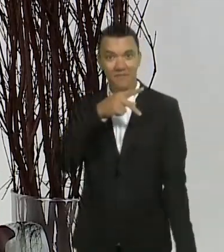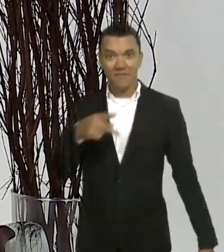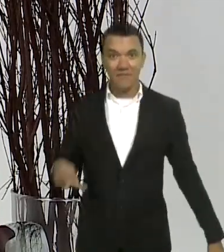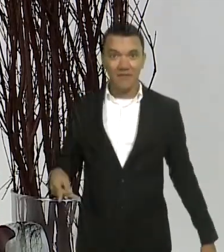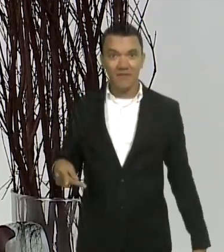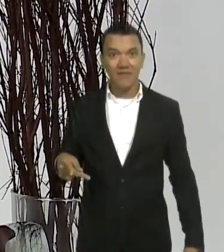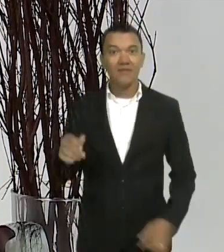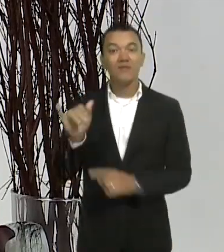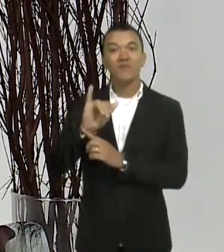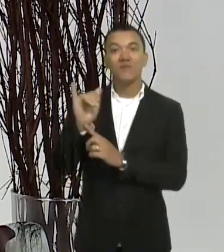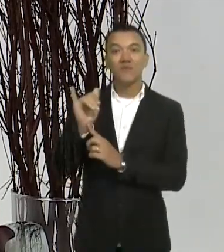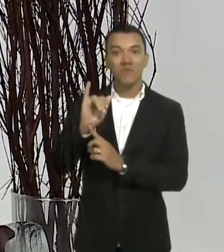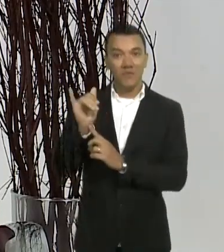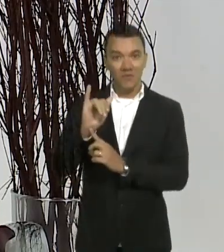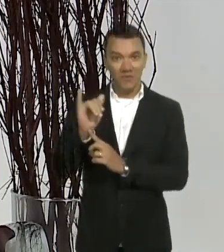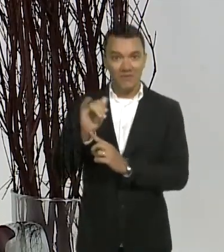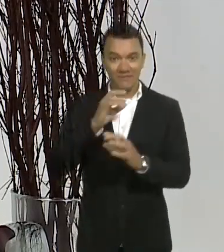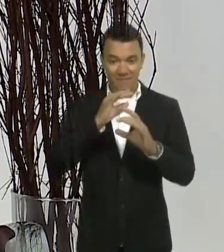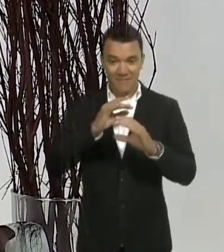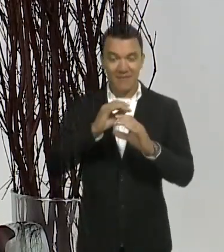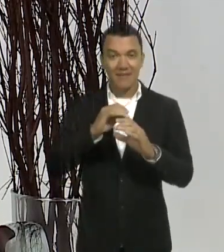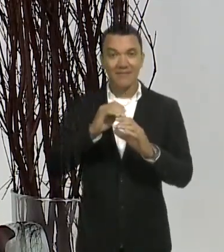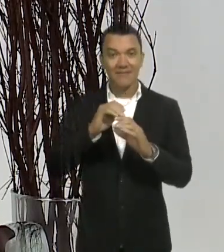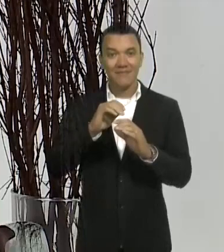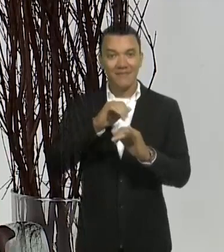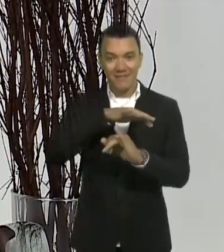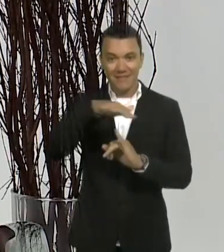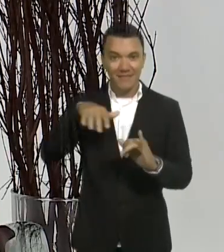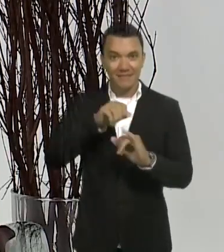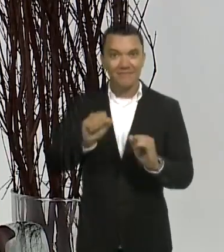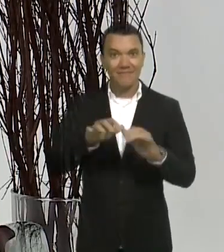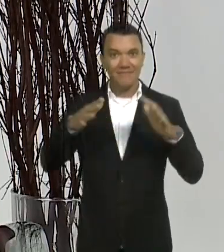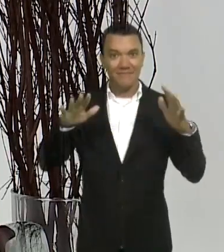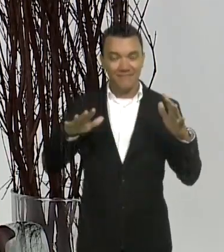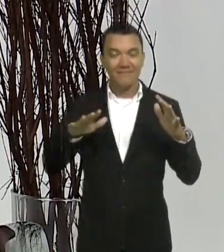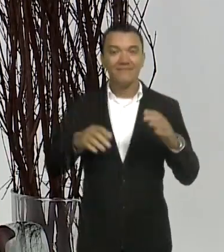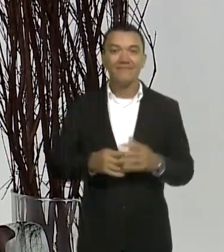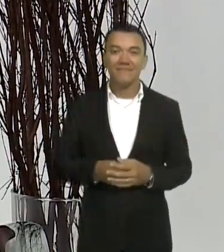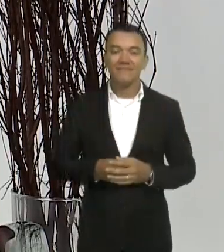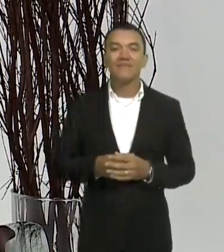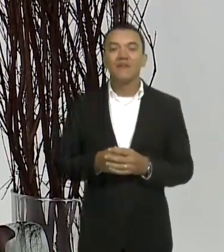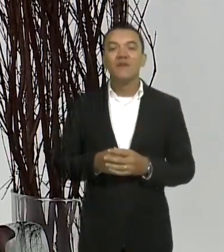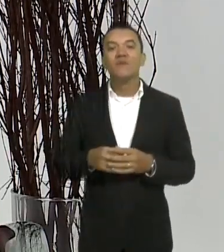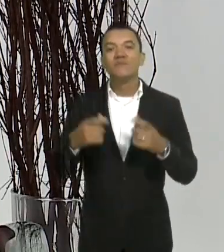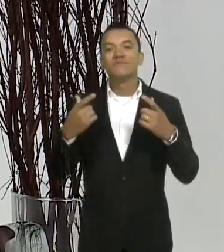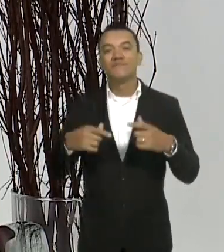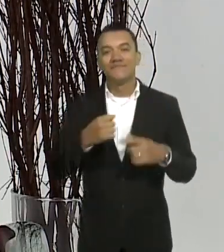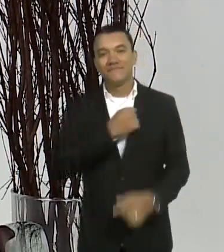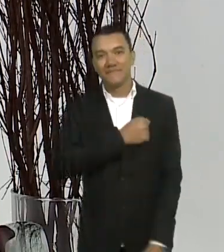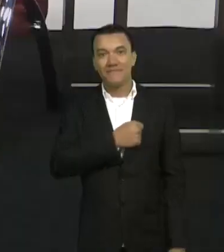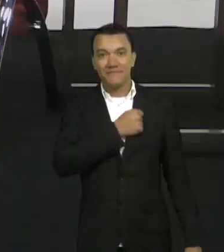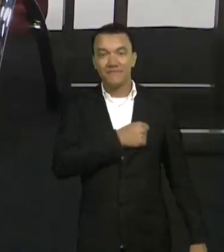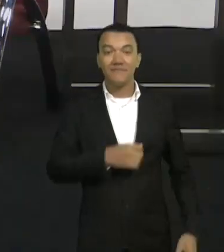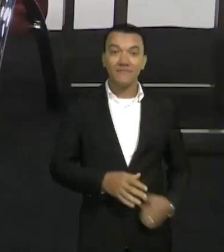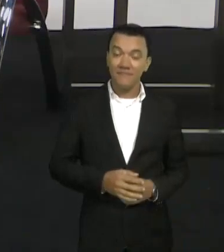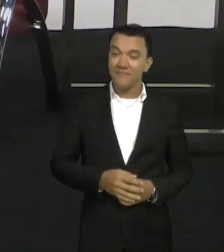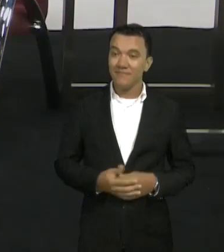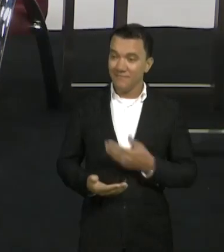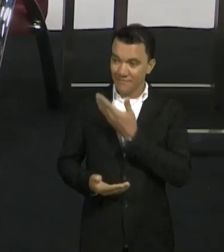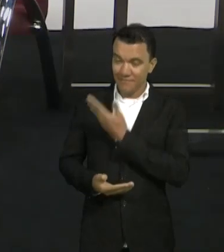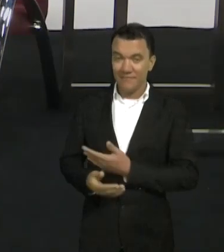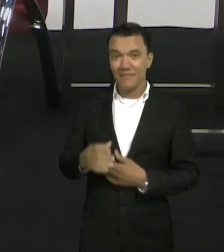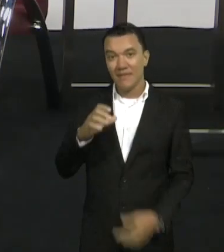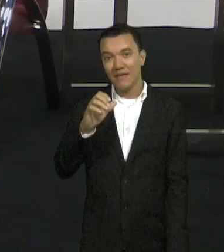de Orquestra, Encanto da Ilha, o Boi de Orquestra do bairro da Madre Deus. Carla, a gente estava falando